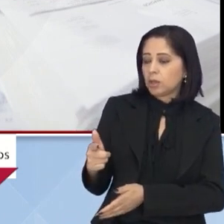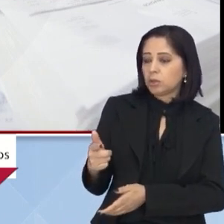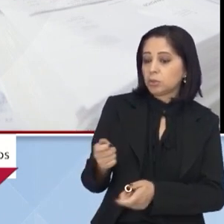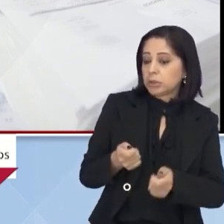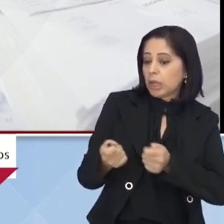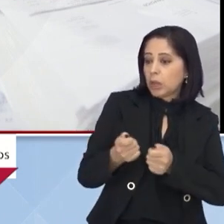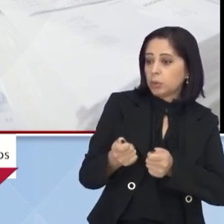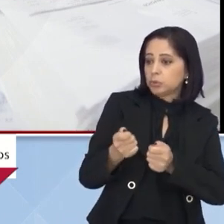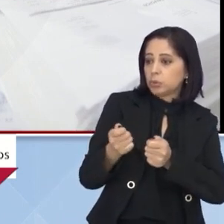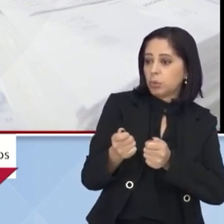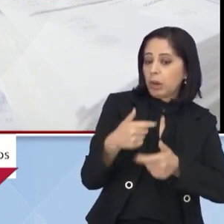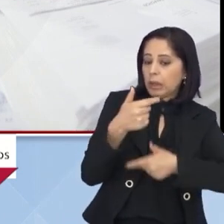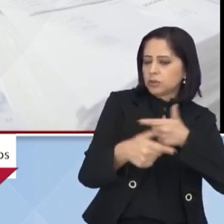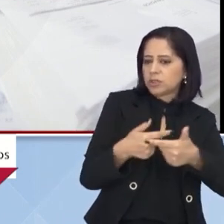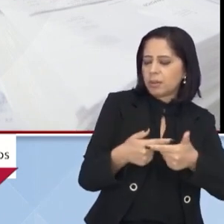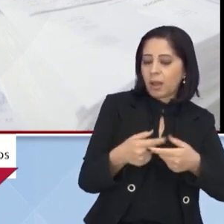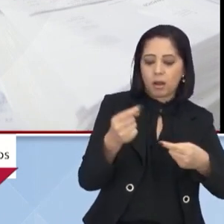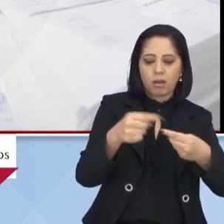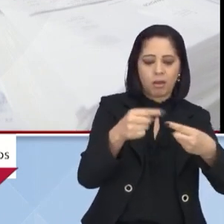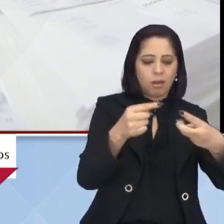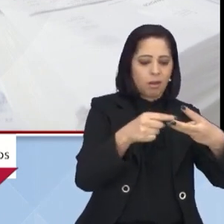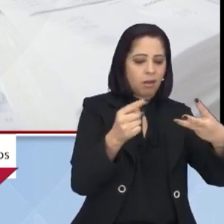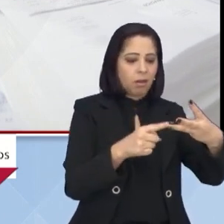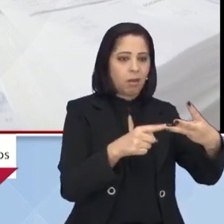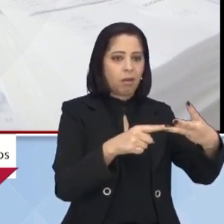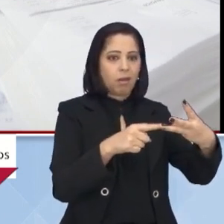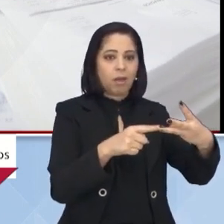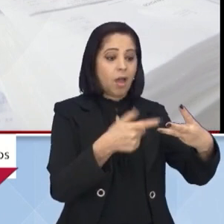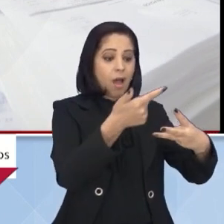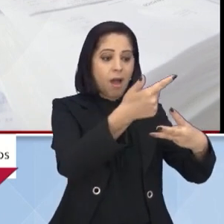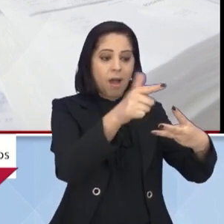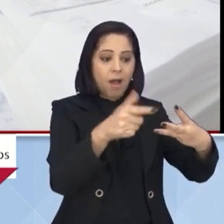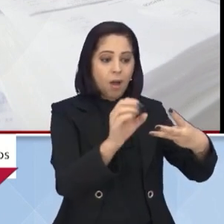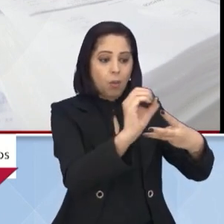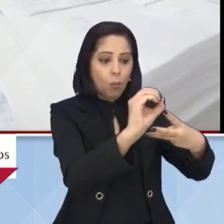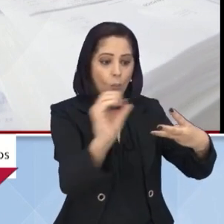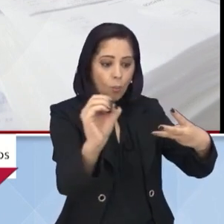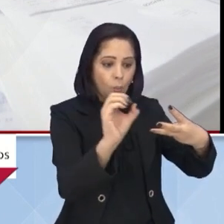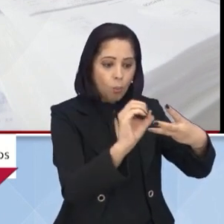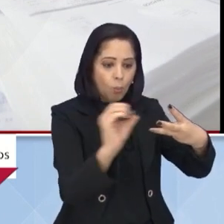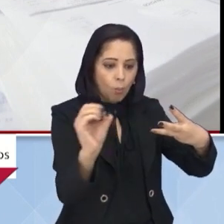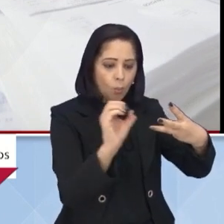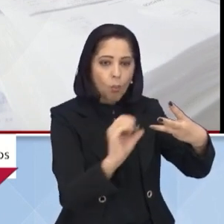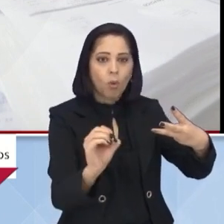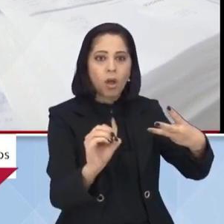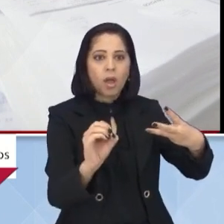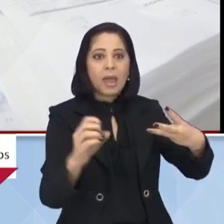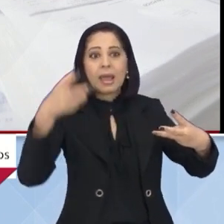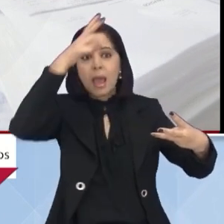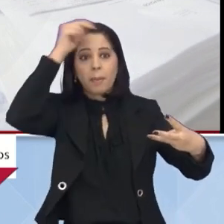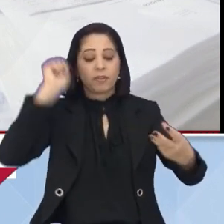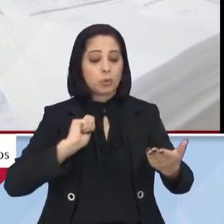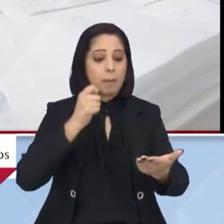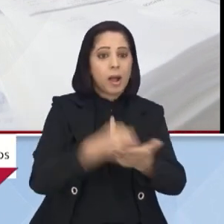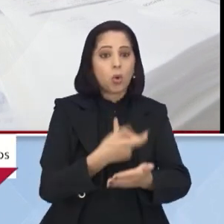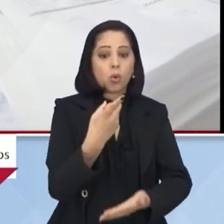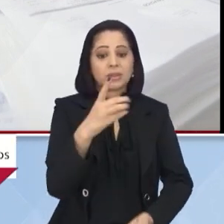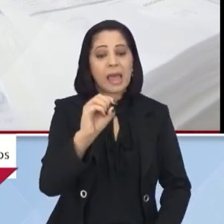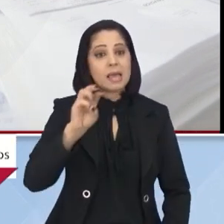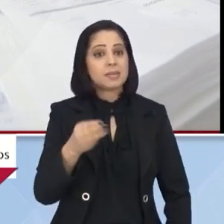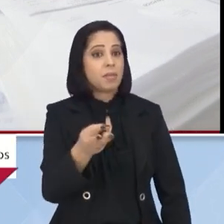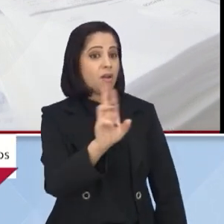naquela prefeitura ou seja naquele exercício a prefeitura desembolsou R 10 milhões deais para uma